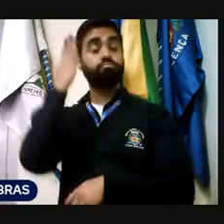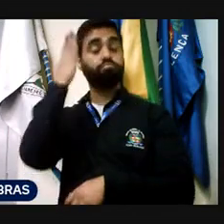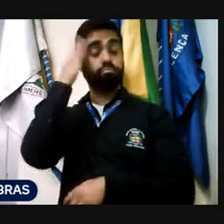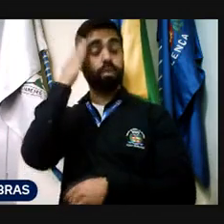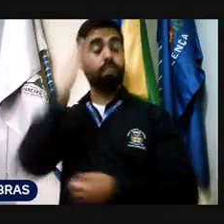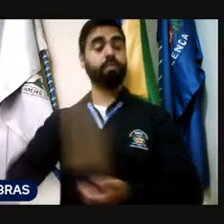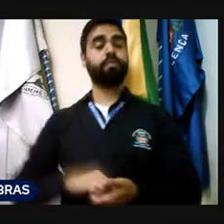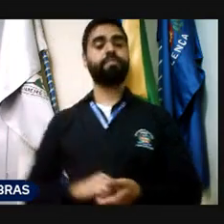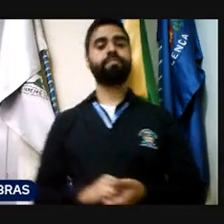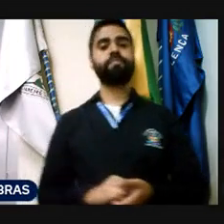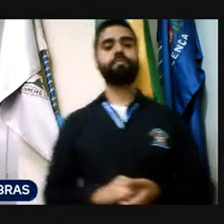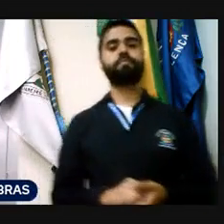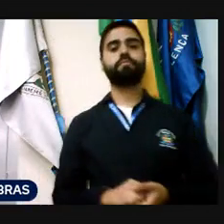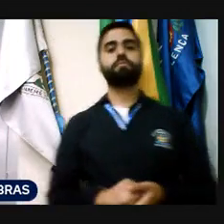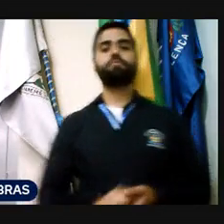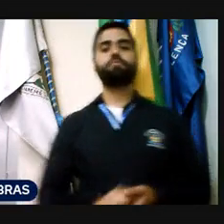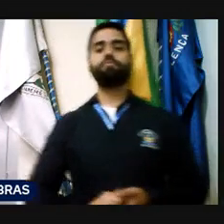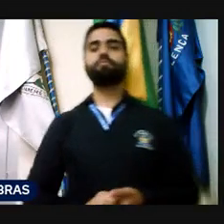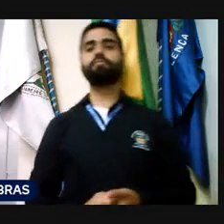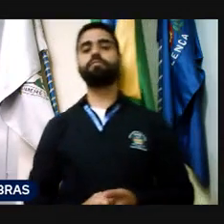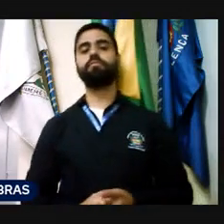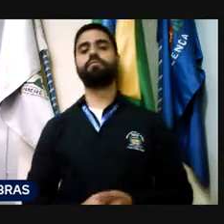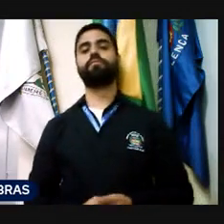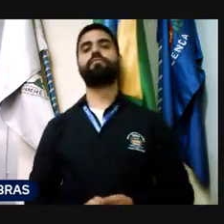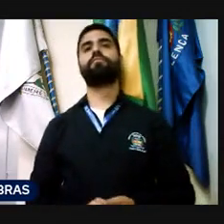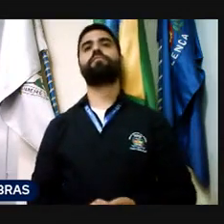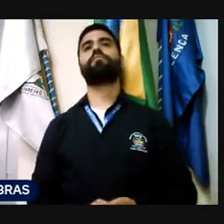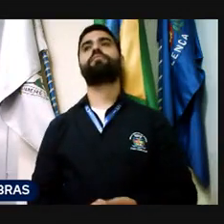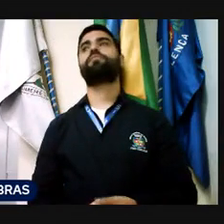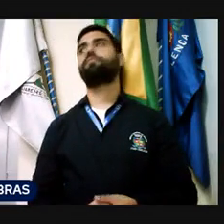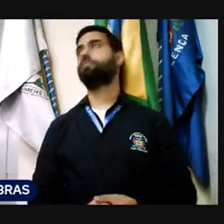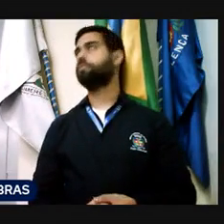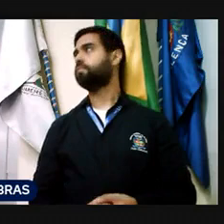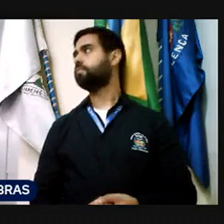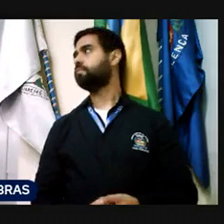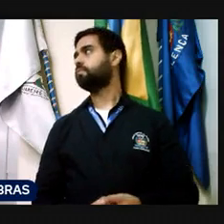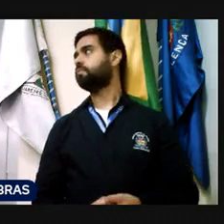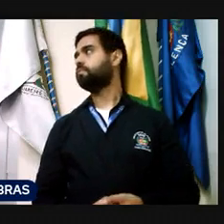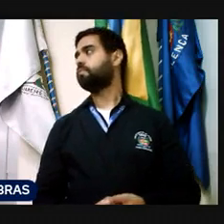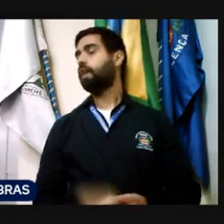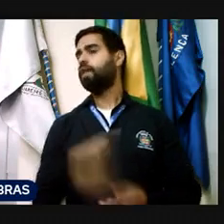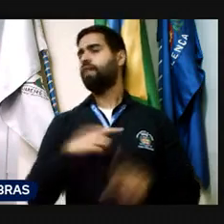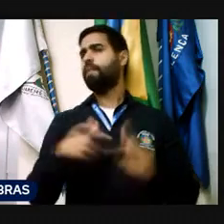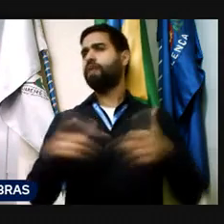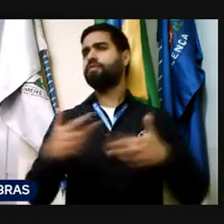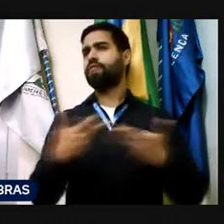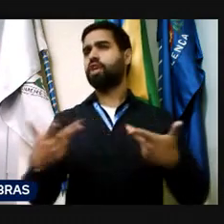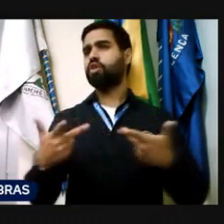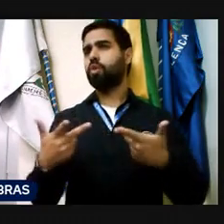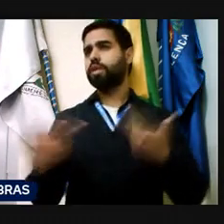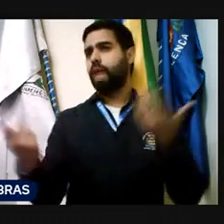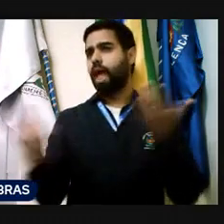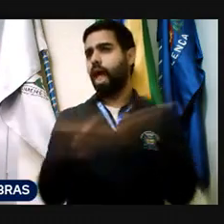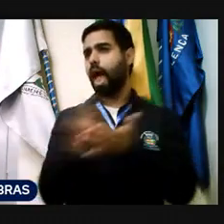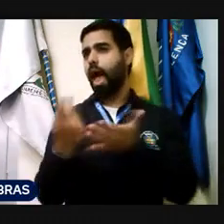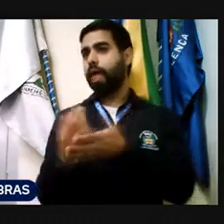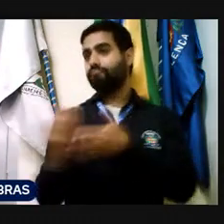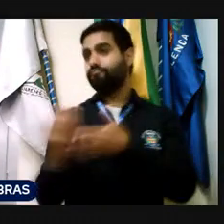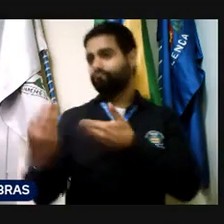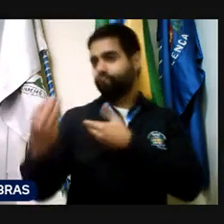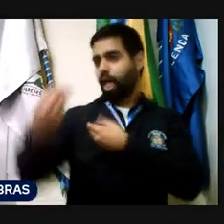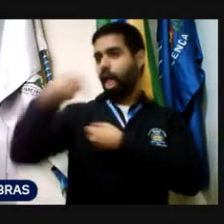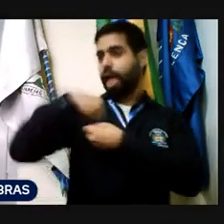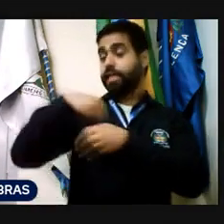mundo sabe mais ou menos como é que funciona, e que boa parte, a maioria das coisas ilícitas que entram dentro do